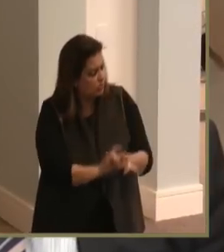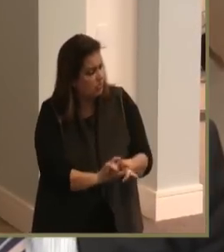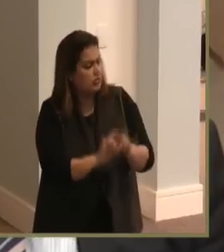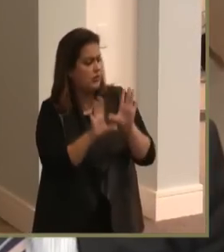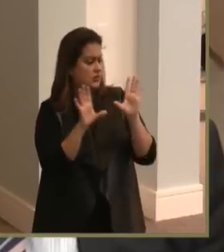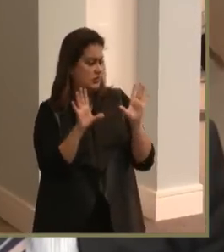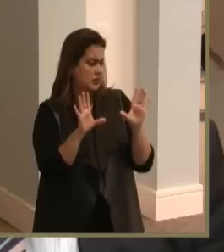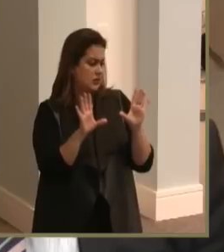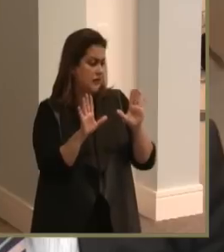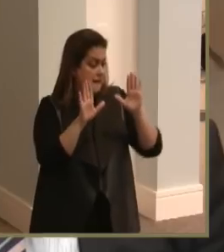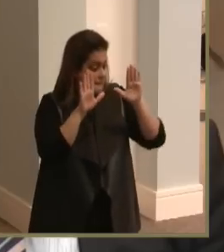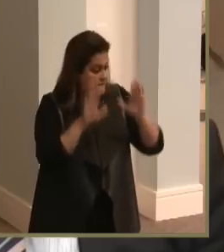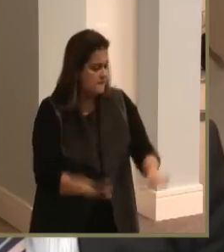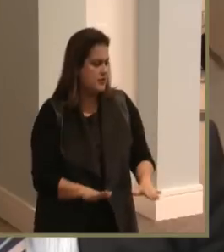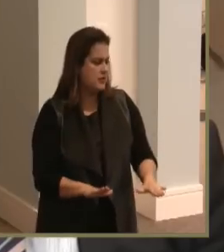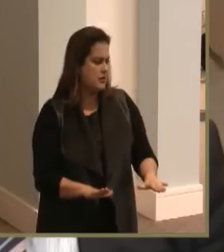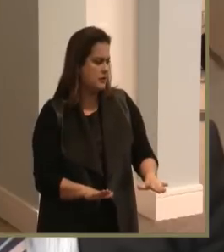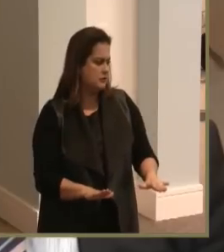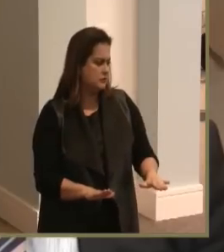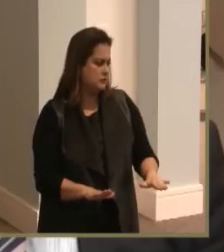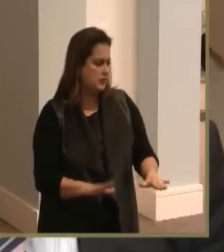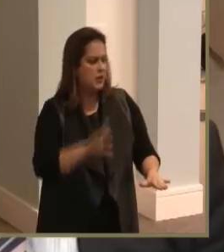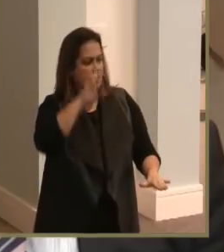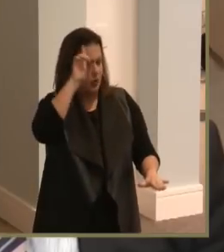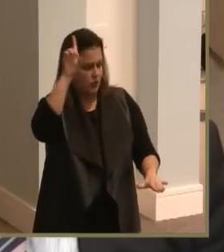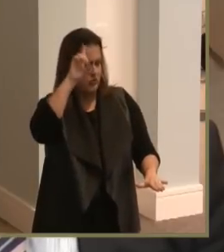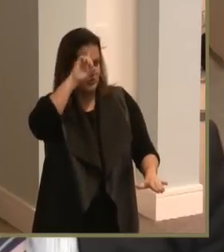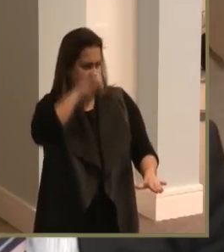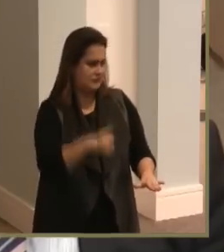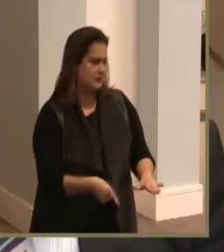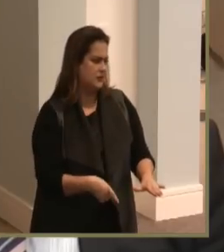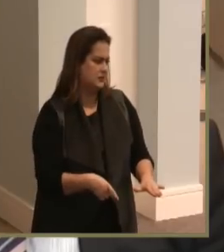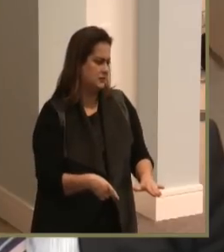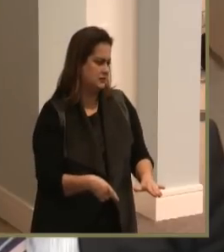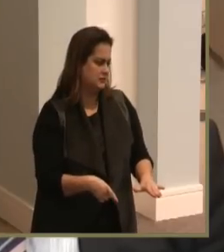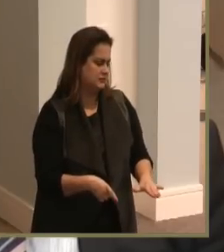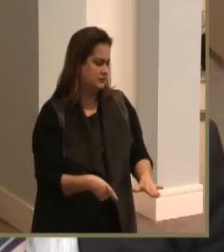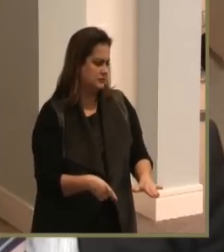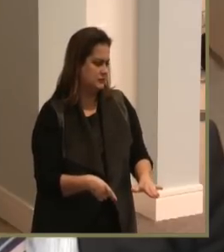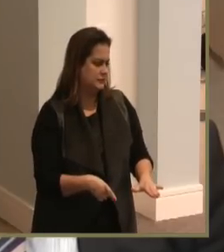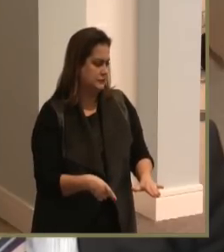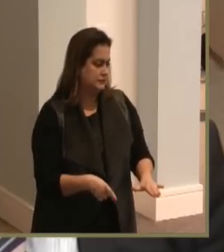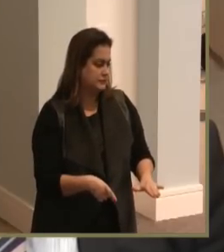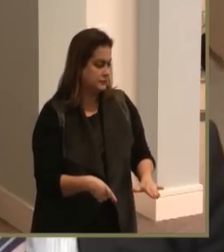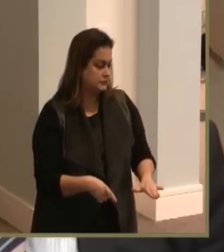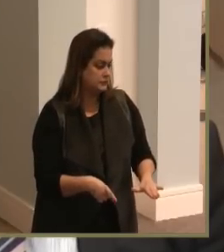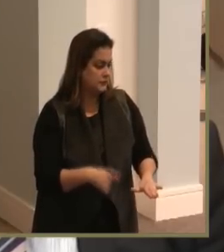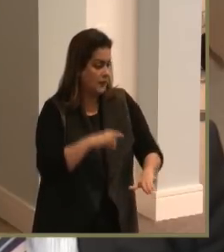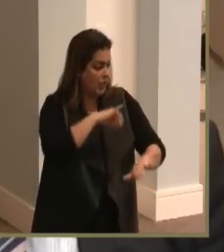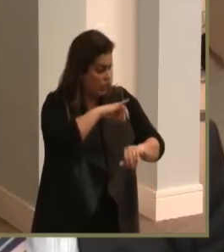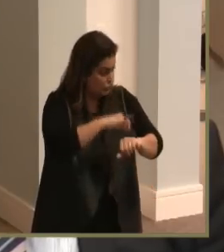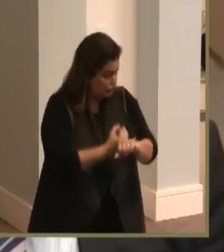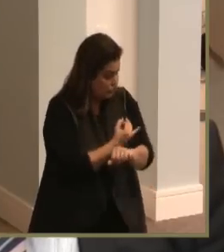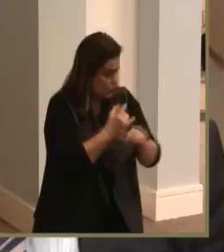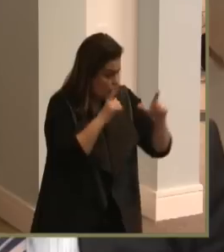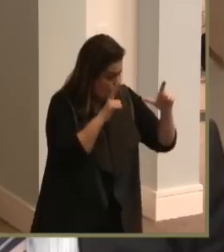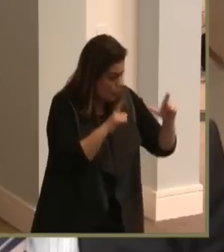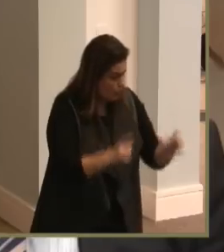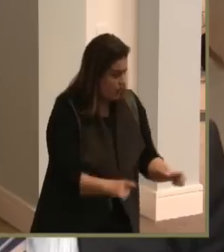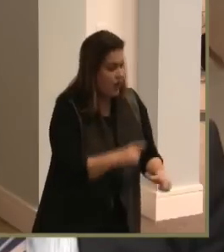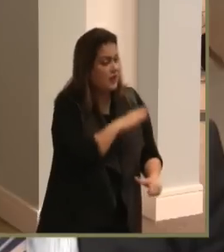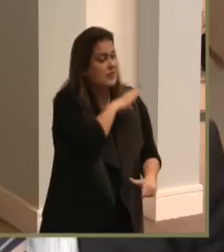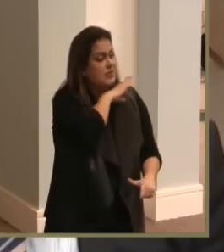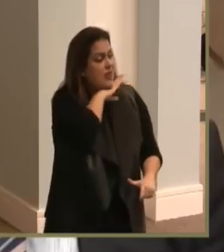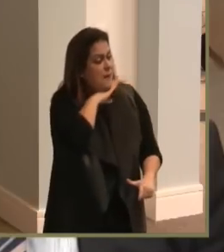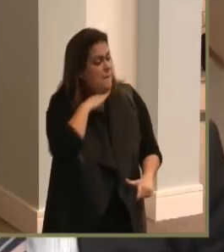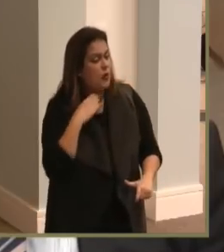Ficai em Jerusalém, permanecei em Jerusalém. E Jerusalém que foi o lugar da morte